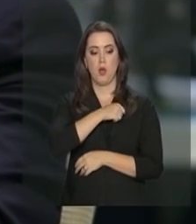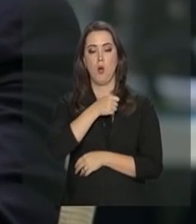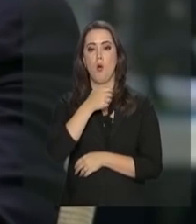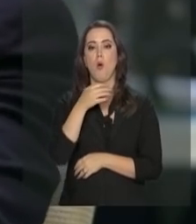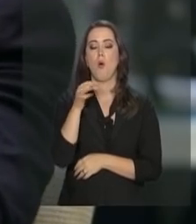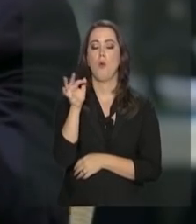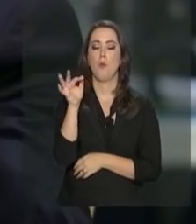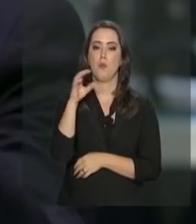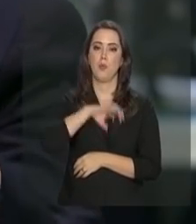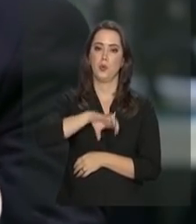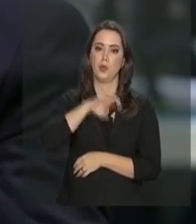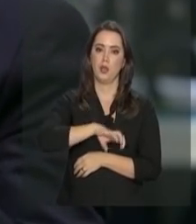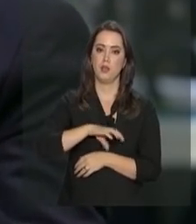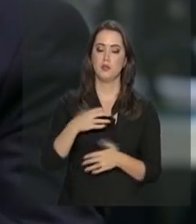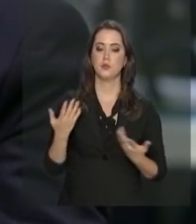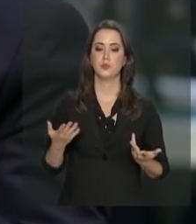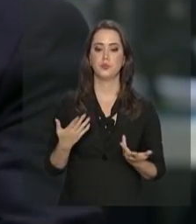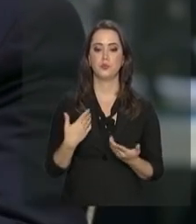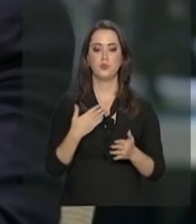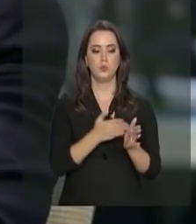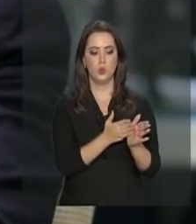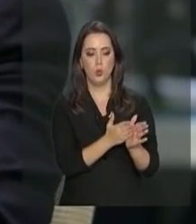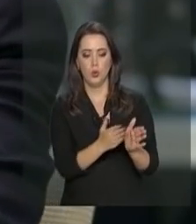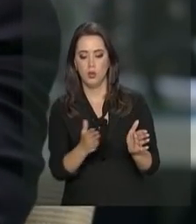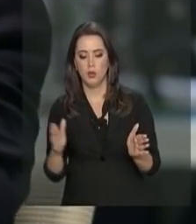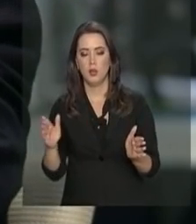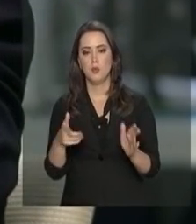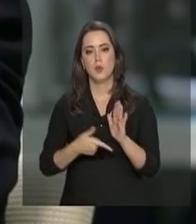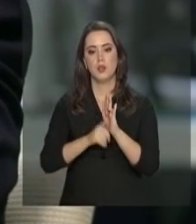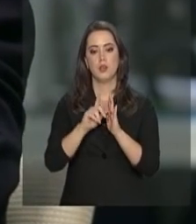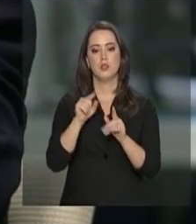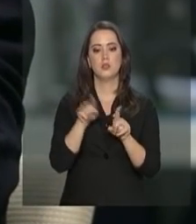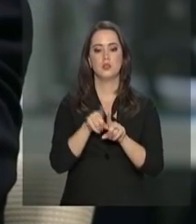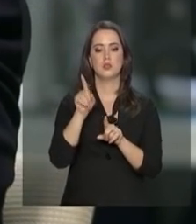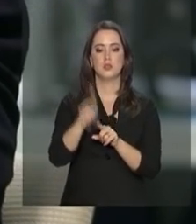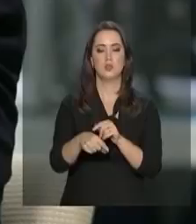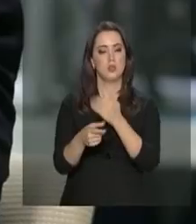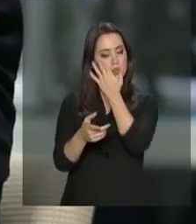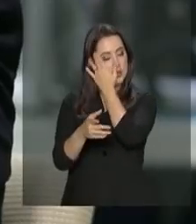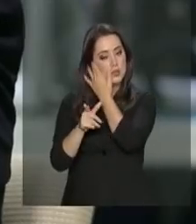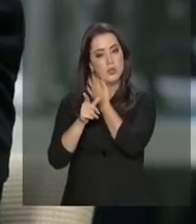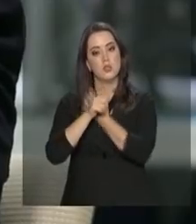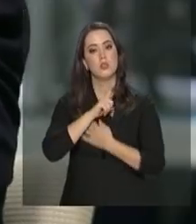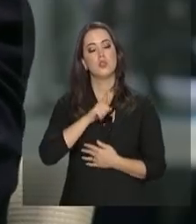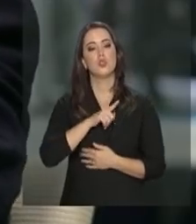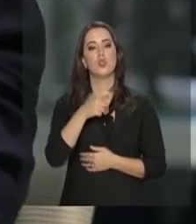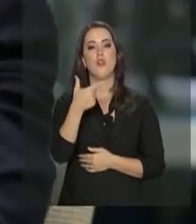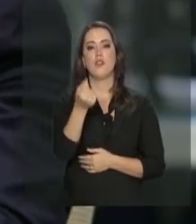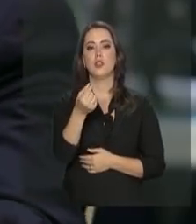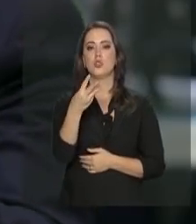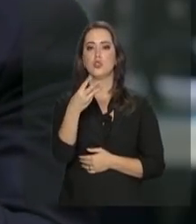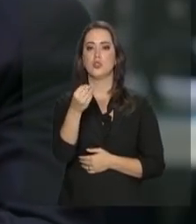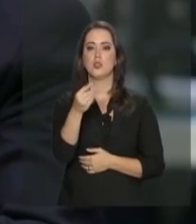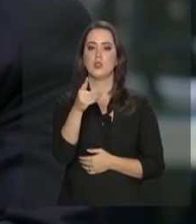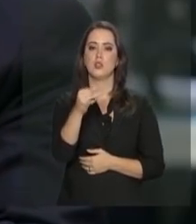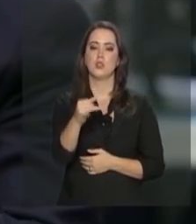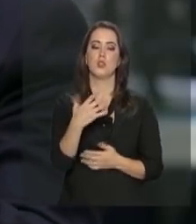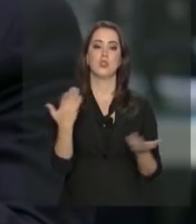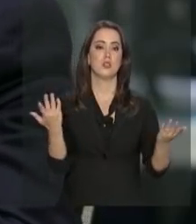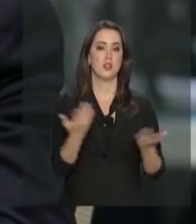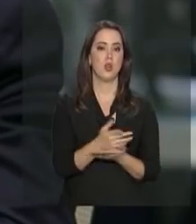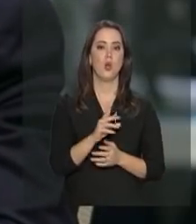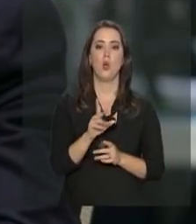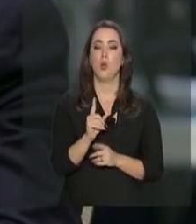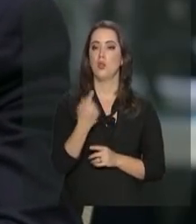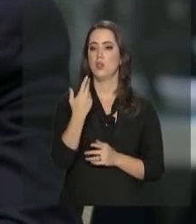os prazos de análise como passado você tinha 20 30 dias é passar a